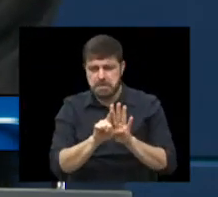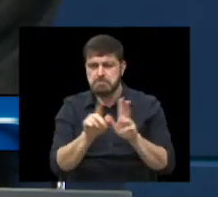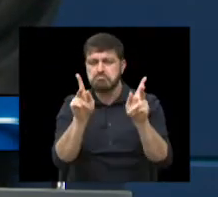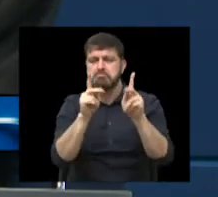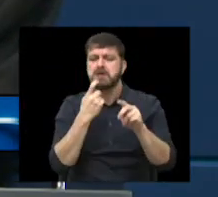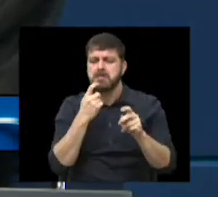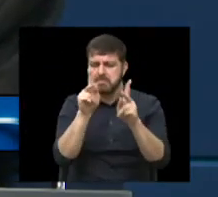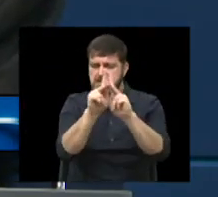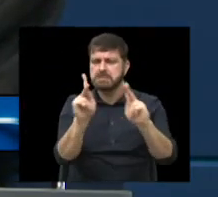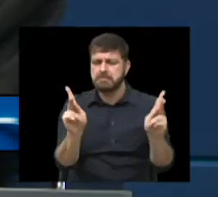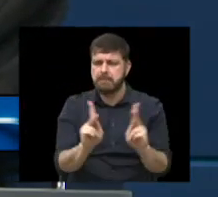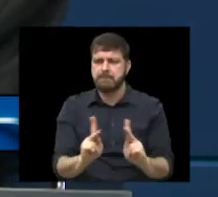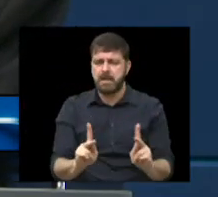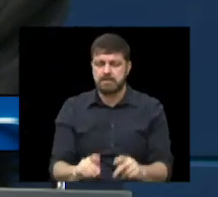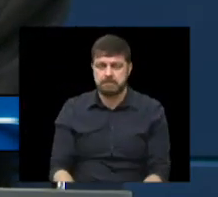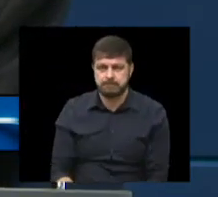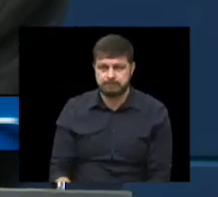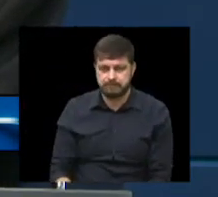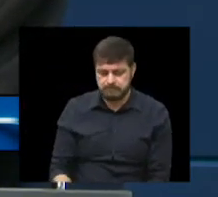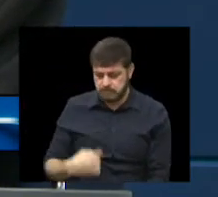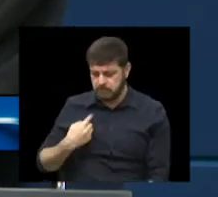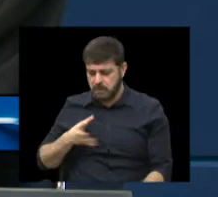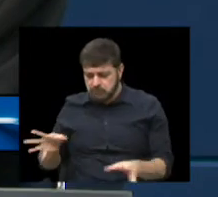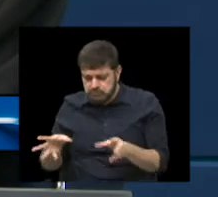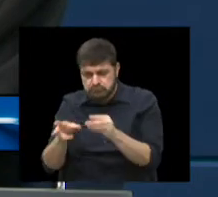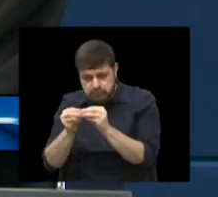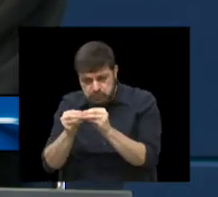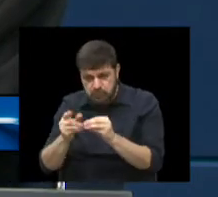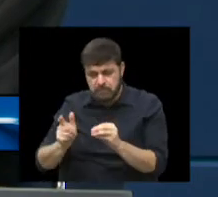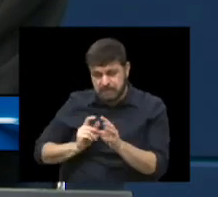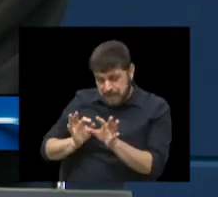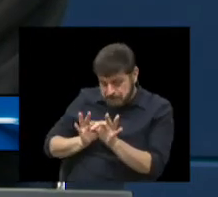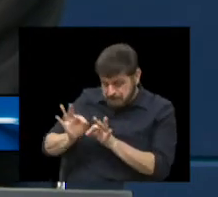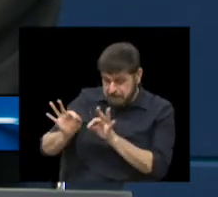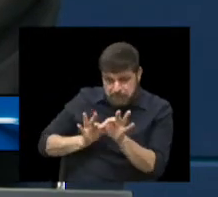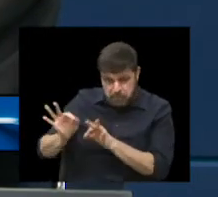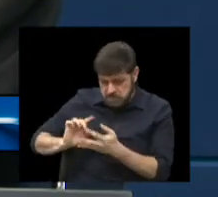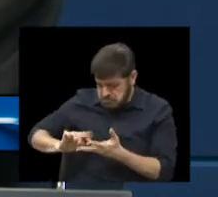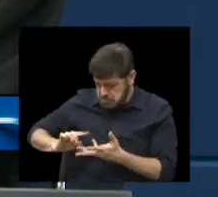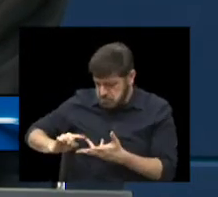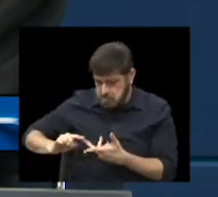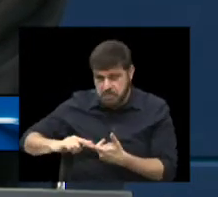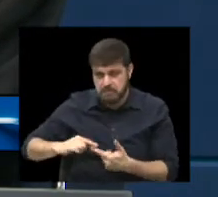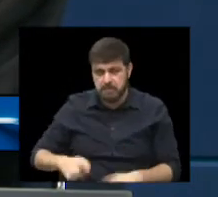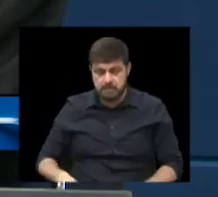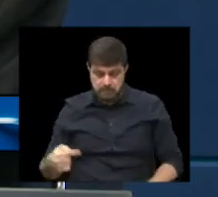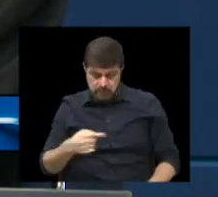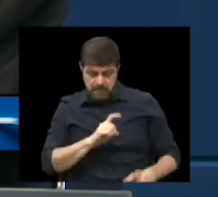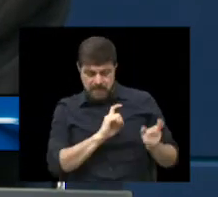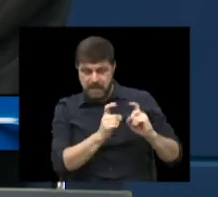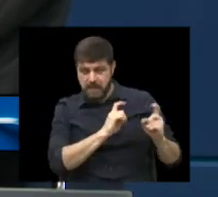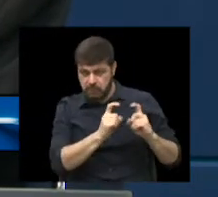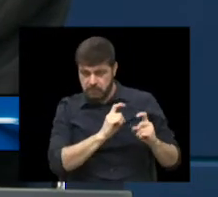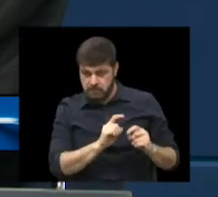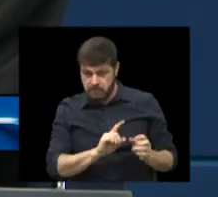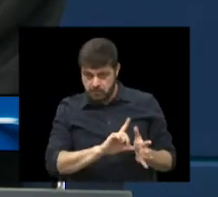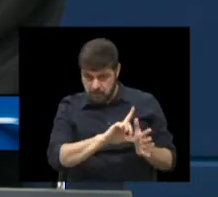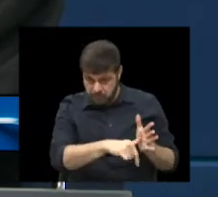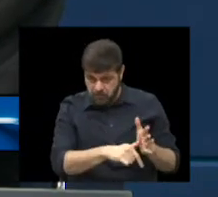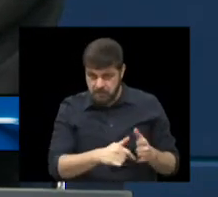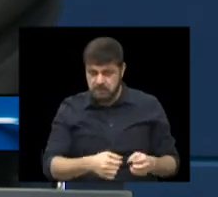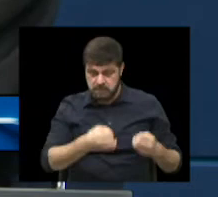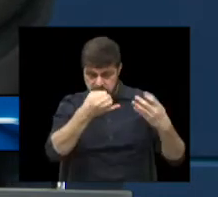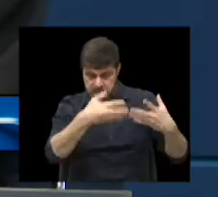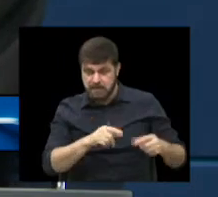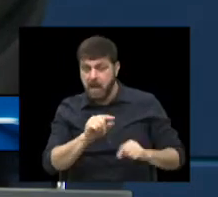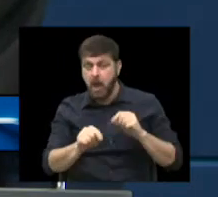a educação, cultura e esporte tem muitos projetos elaborados. Eu farei na próxima reunião um resumo do que disse a educação,